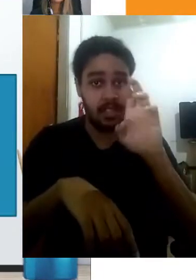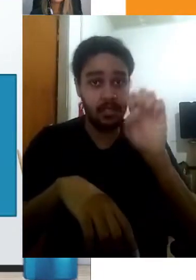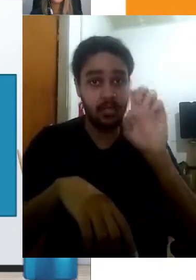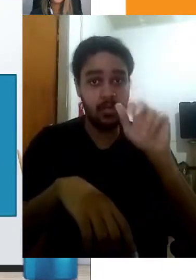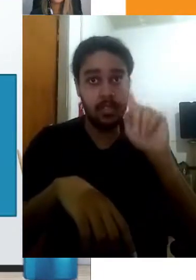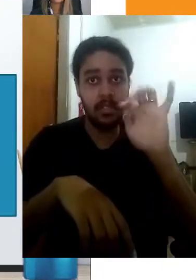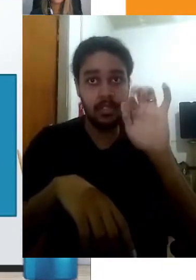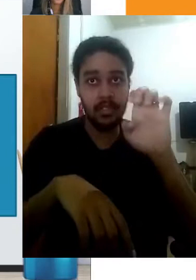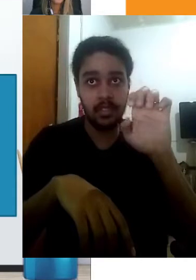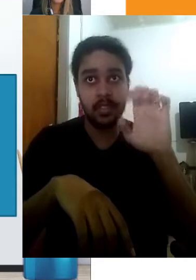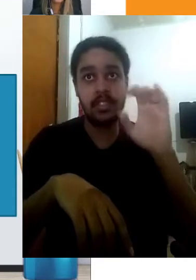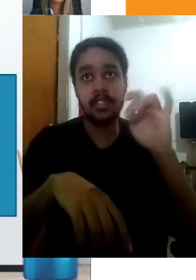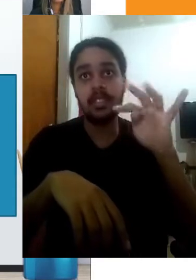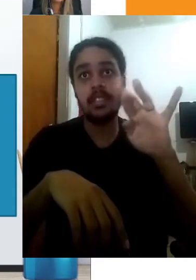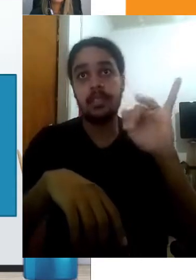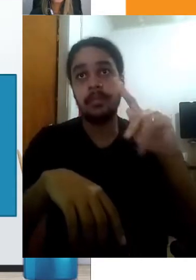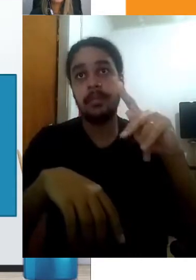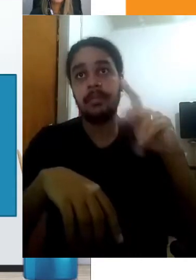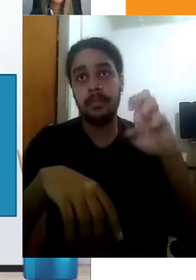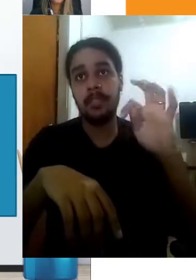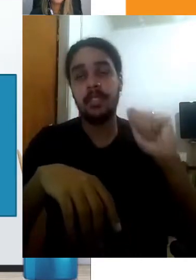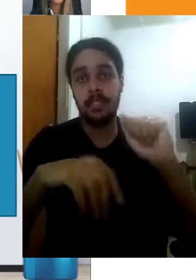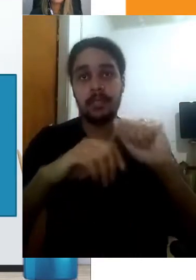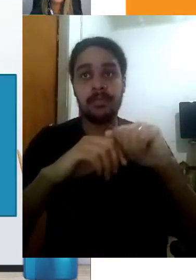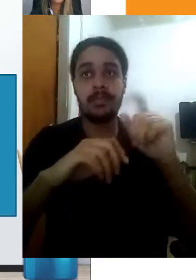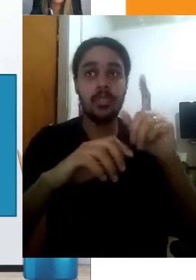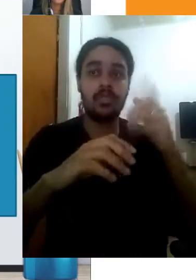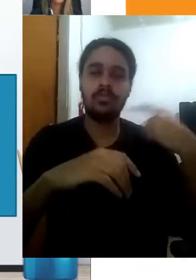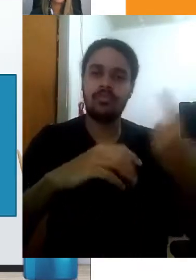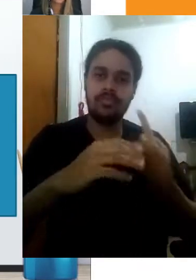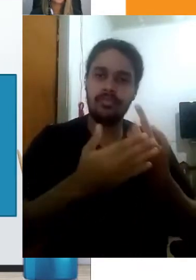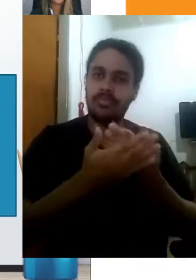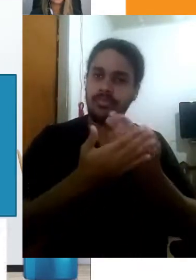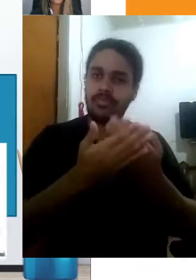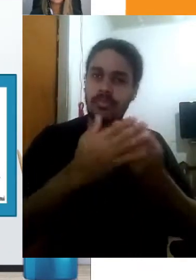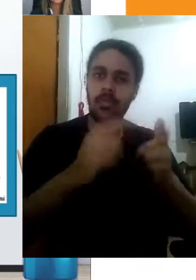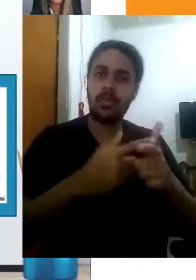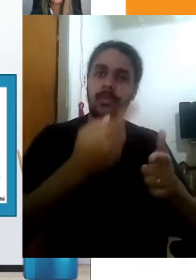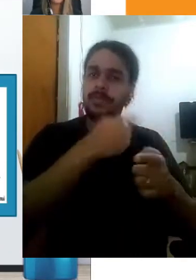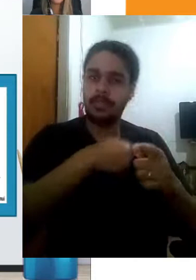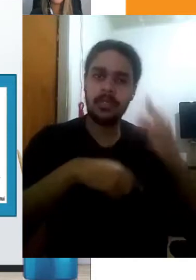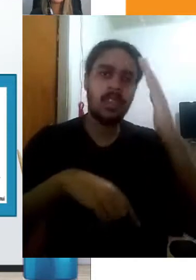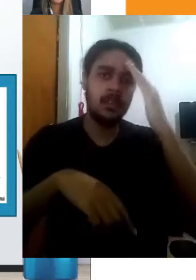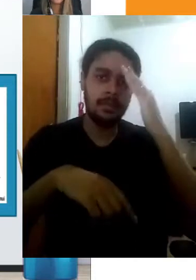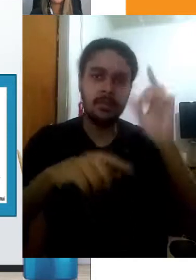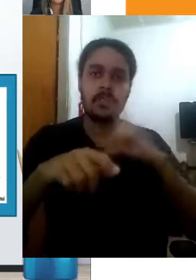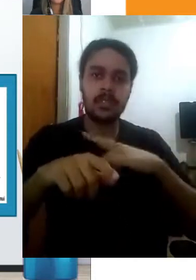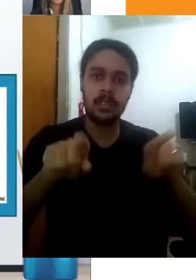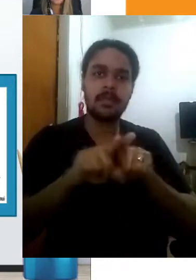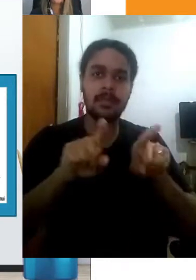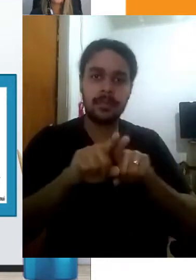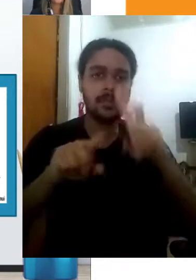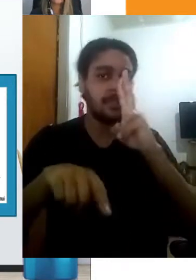Resultante centrípeta. No movimento circular uniformemente variado, estudado alguns capítulos anteriores, sabemos